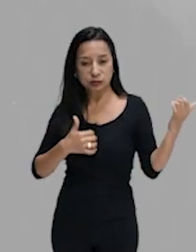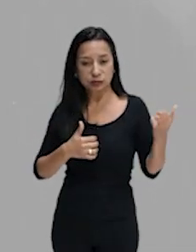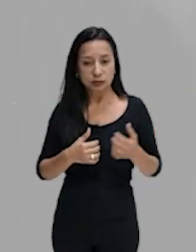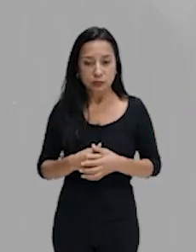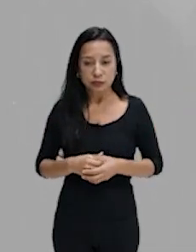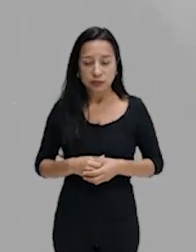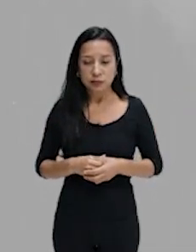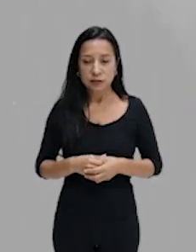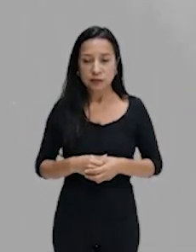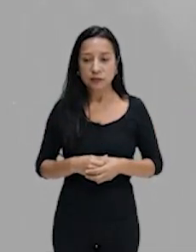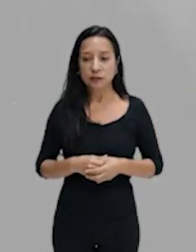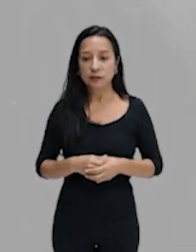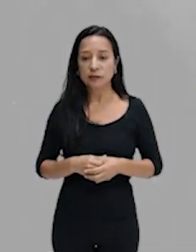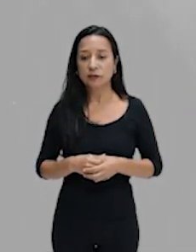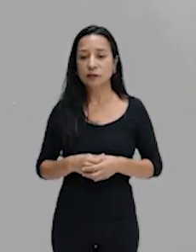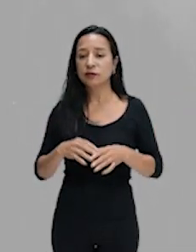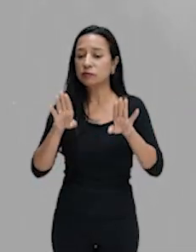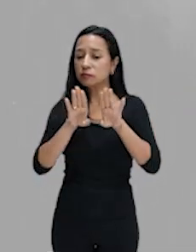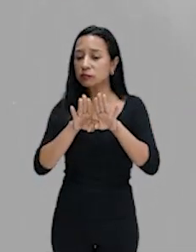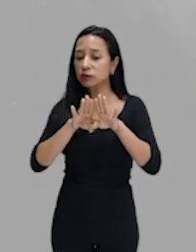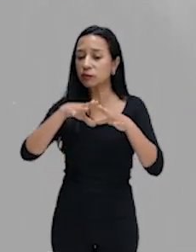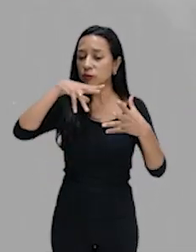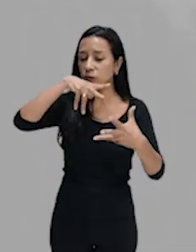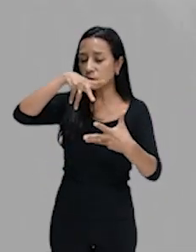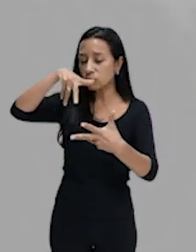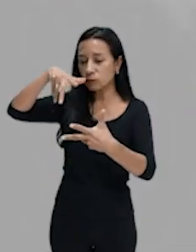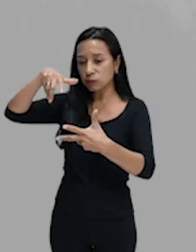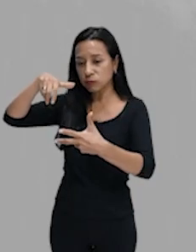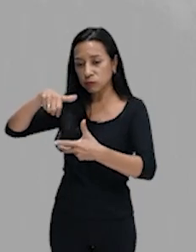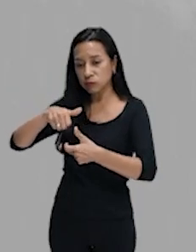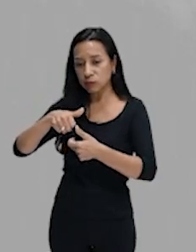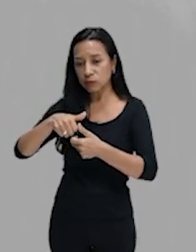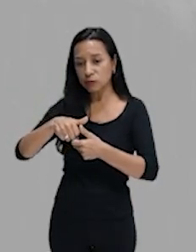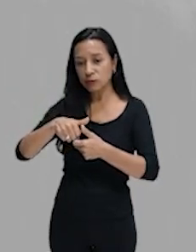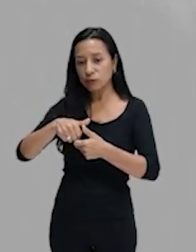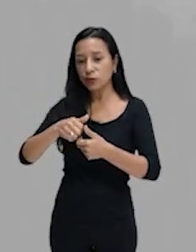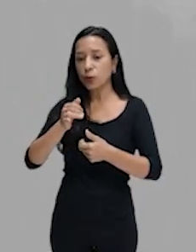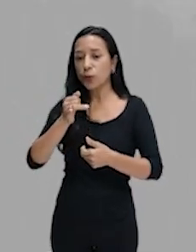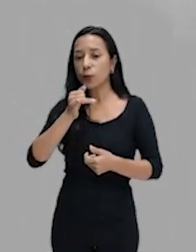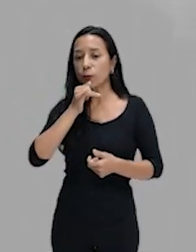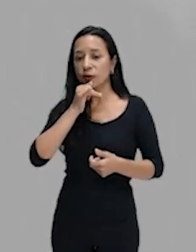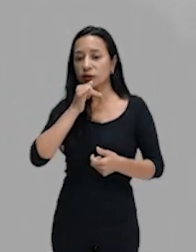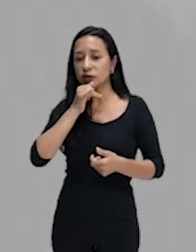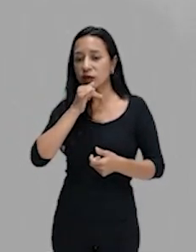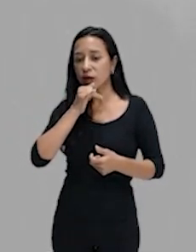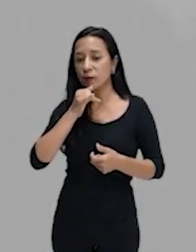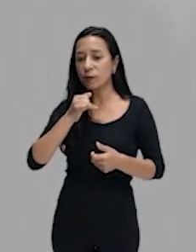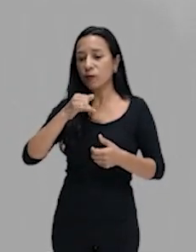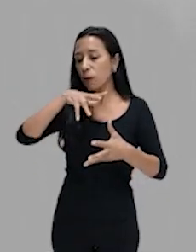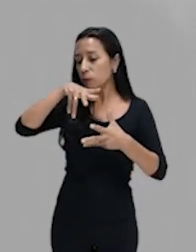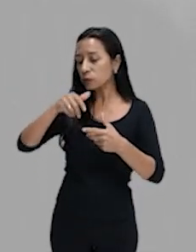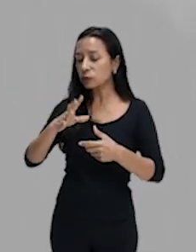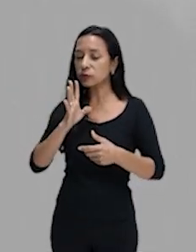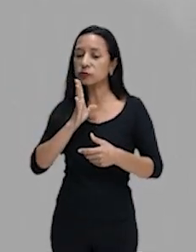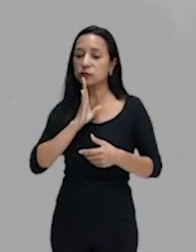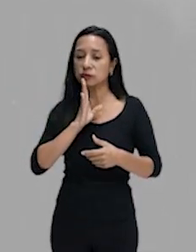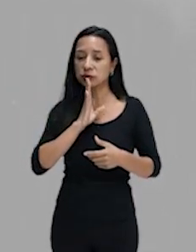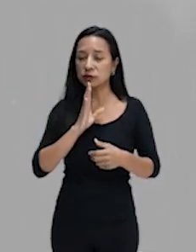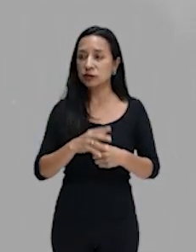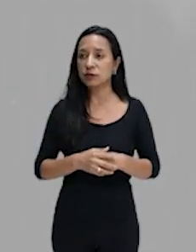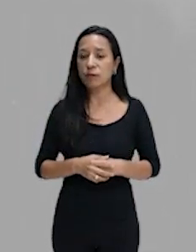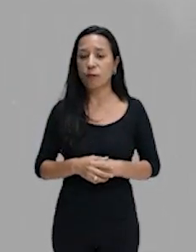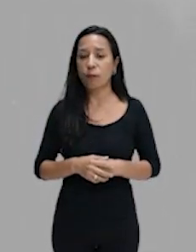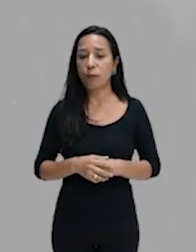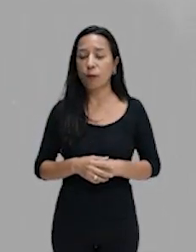não só no México, no mundo inteiro. O exemplo dela é cantado aos quatro ventos, ela é mundialmente conhecida. O